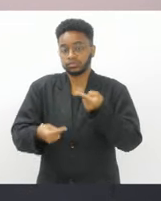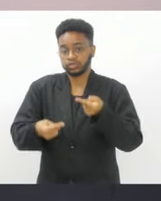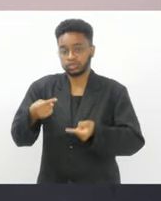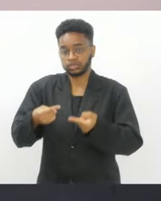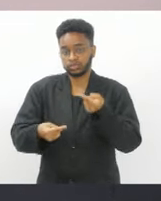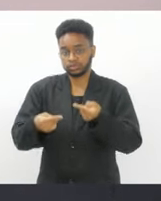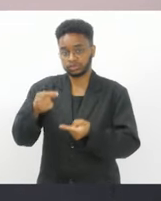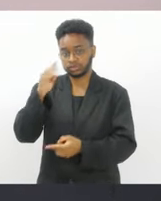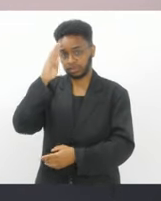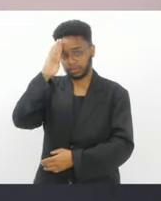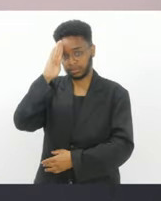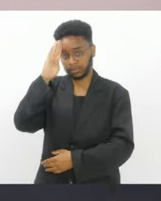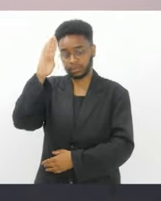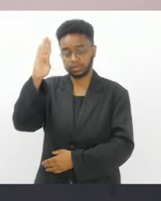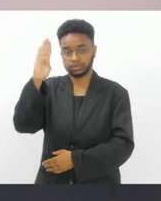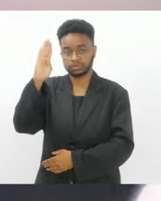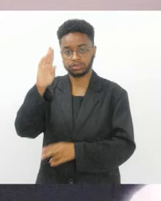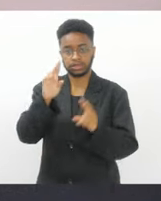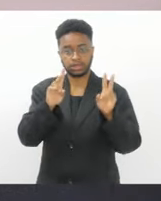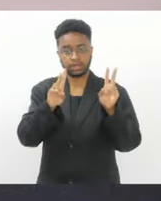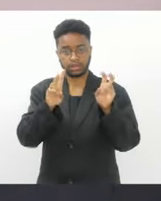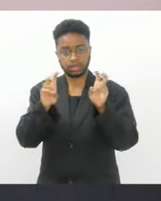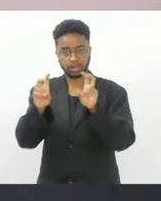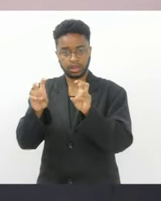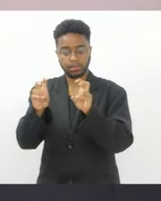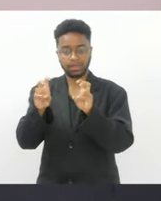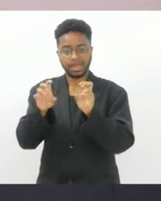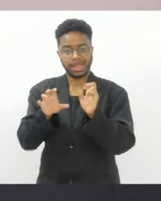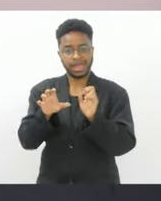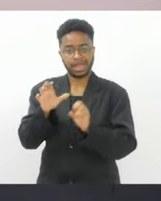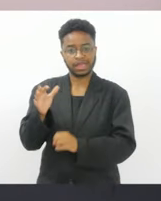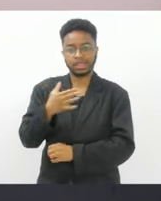principalmente sobre a grave crise